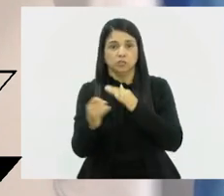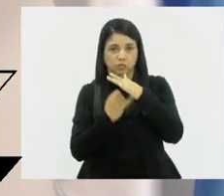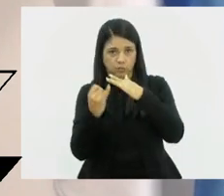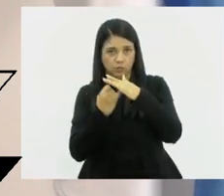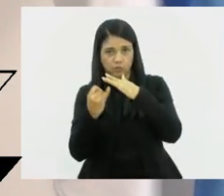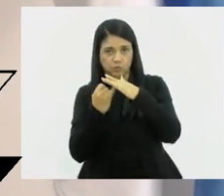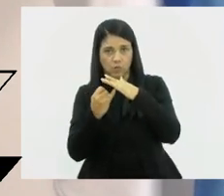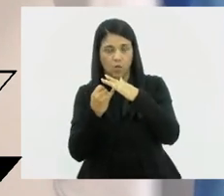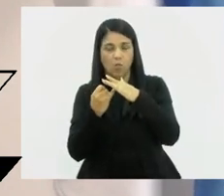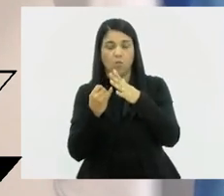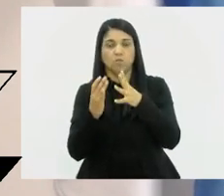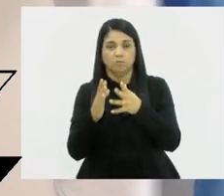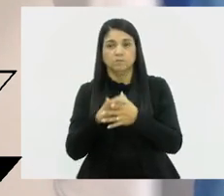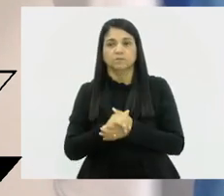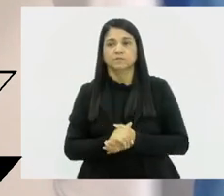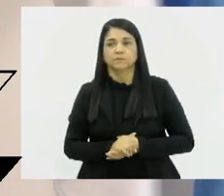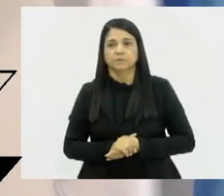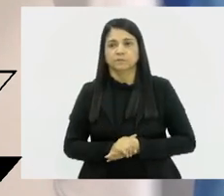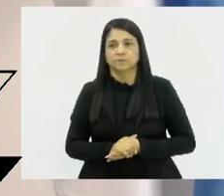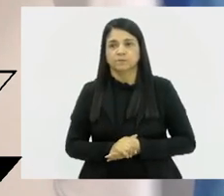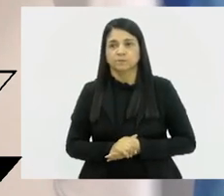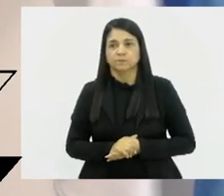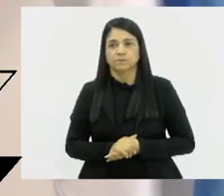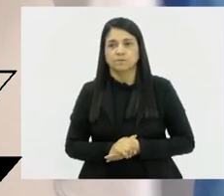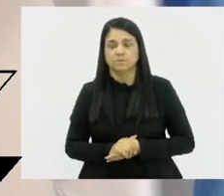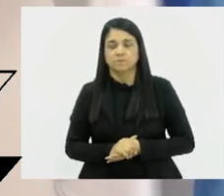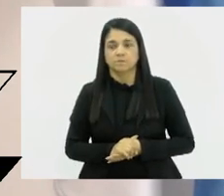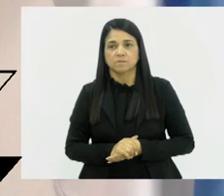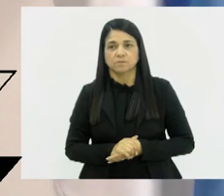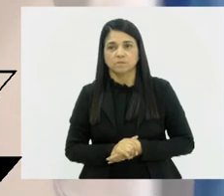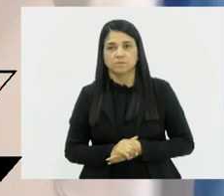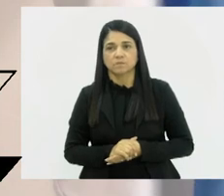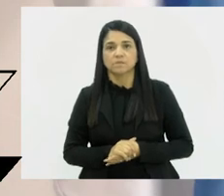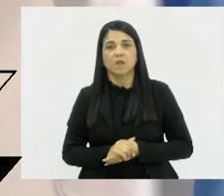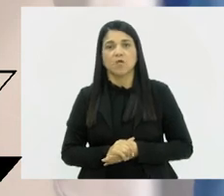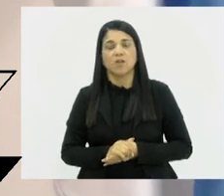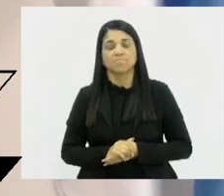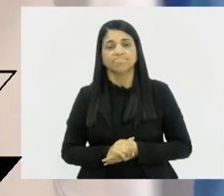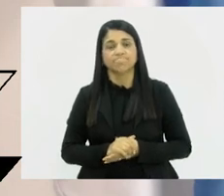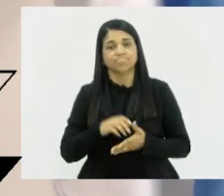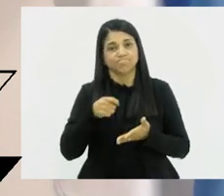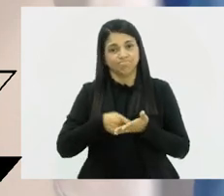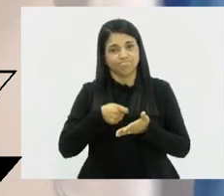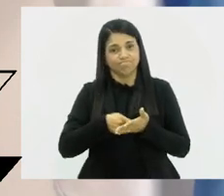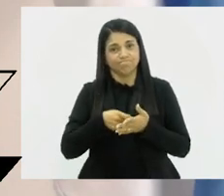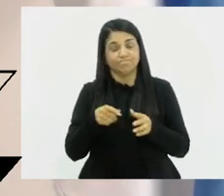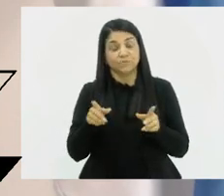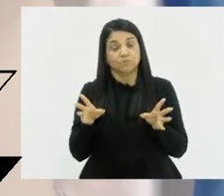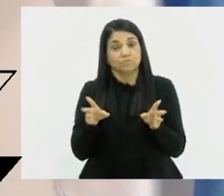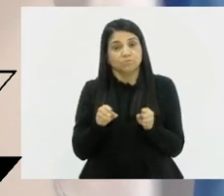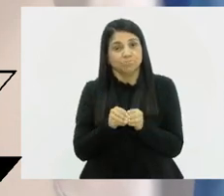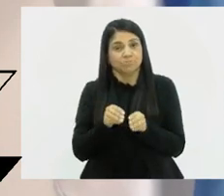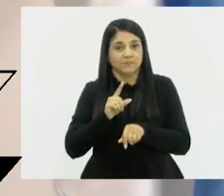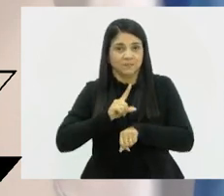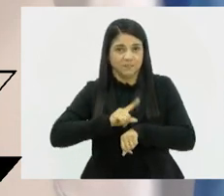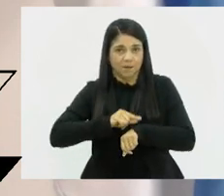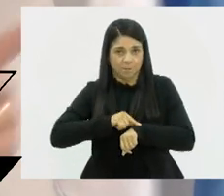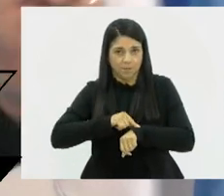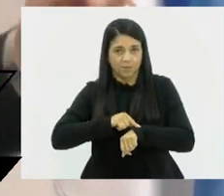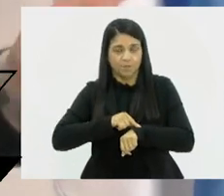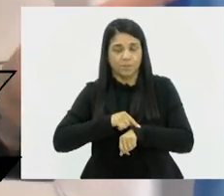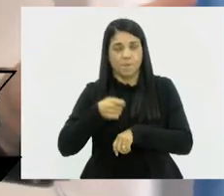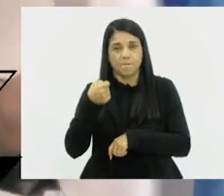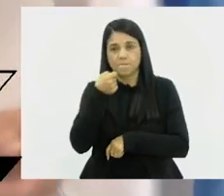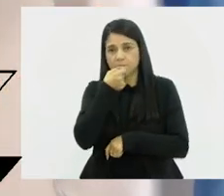prioridade a uma das falas. Passar agora a ser mais rigoroso com a questão do tempo, vou passar a palavra